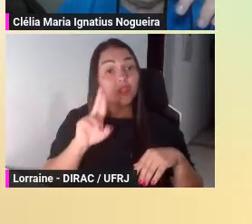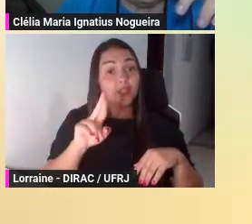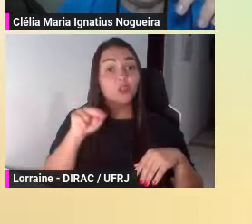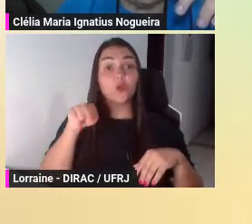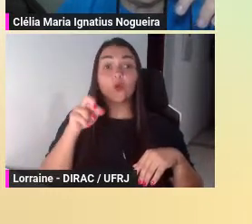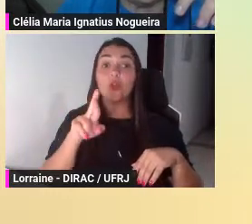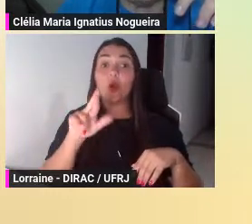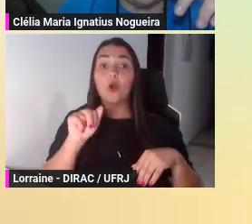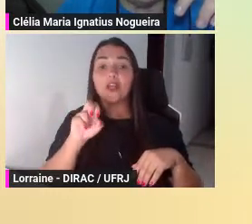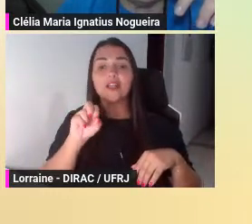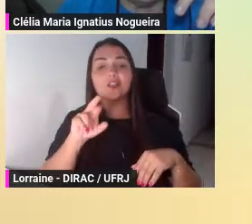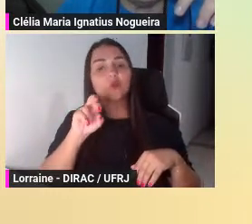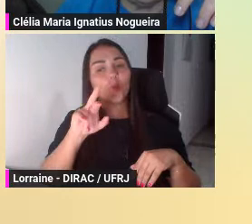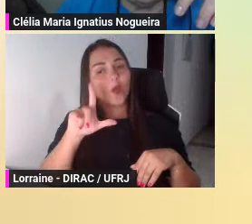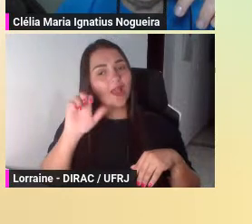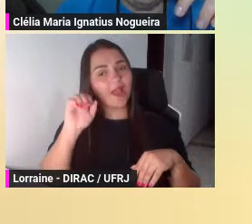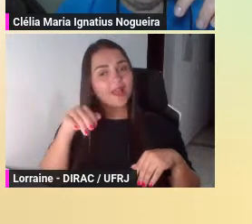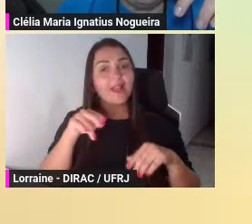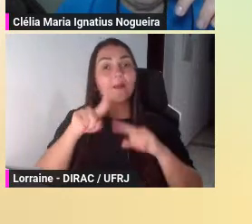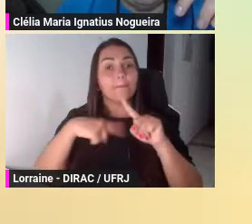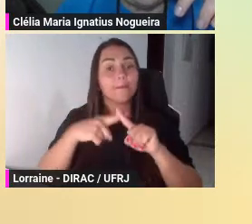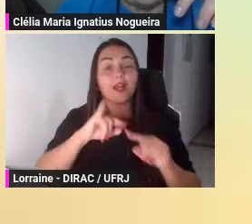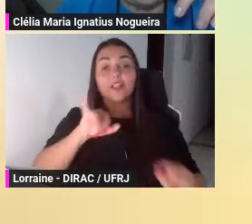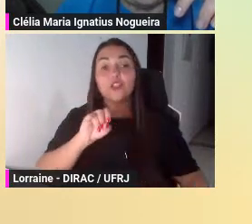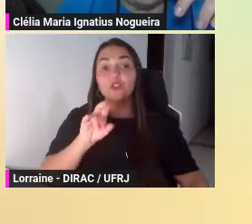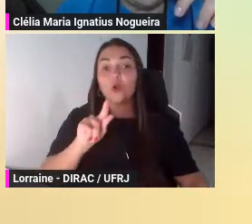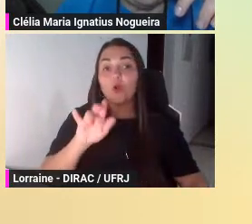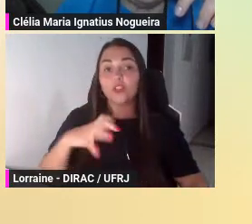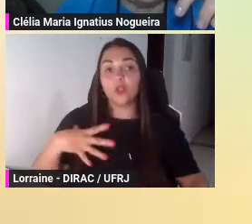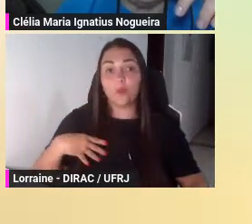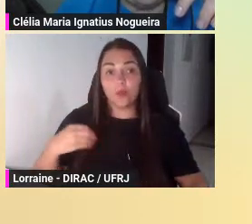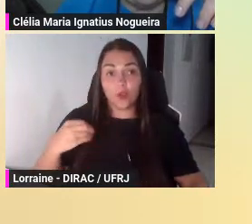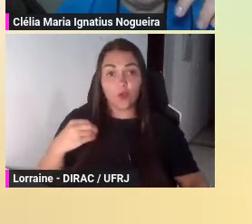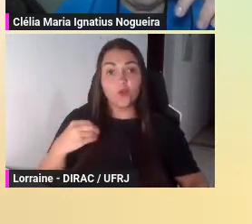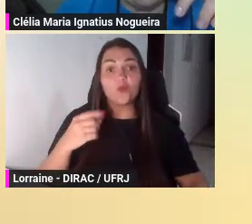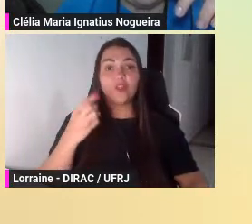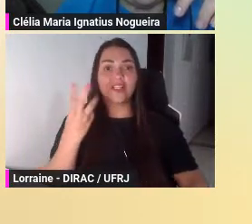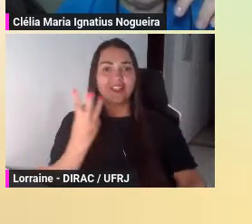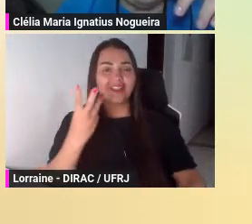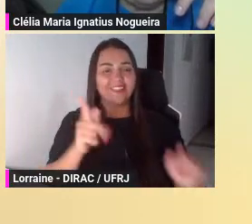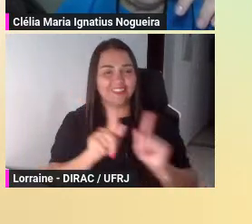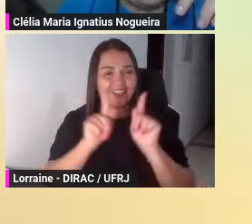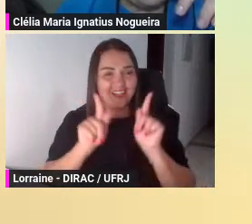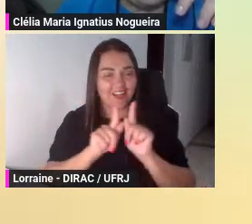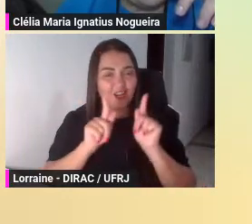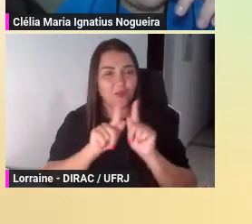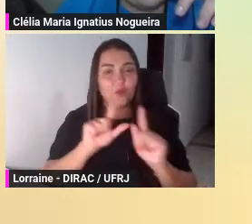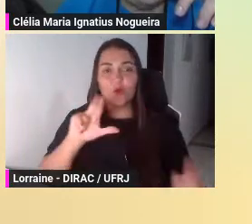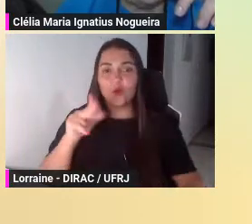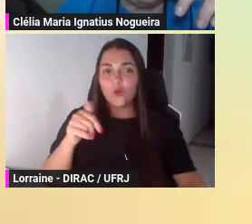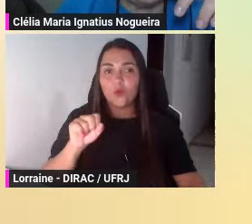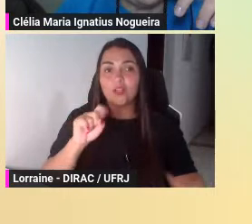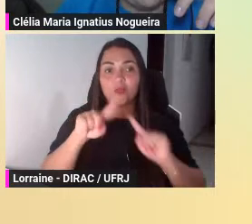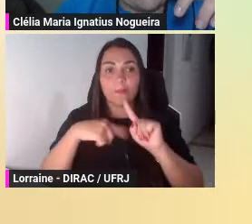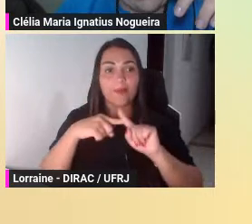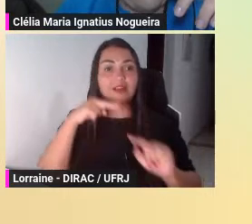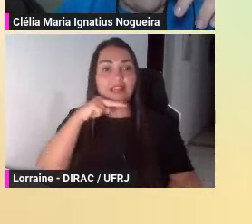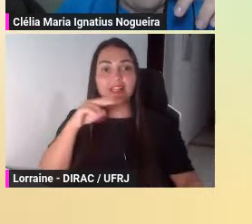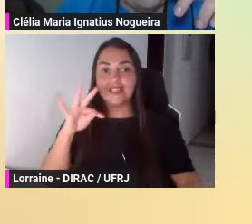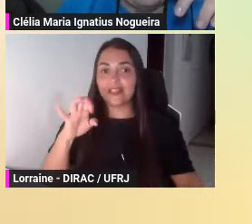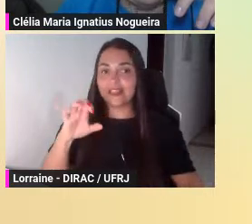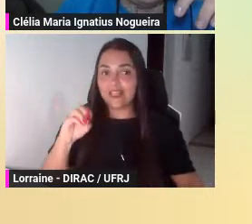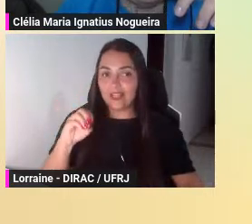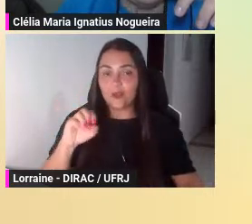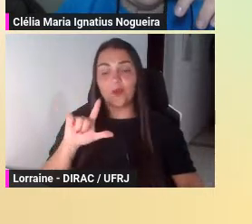meu neto Jorge aqui embaixo. Meu filho Lucas, dos trigêmeos, a mulher Roberta, o meu netinho Theo, a minha netinha